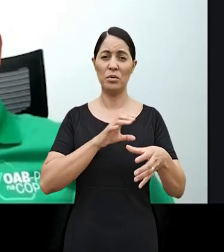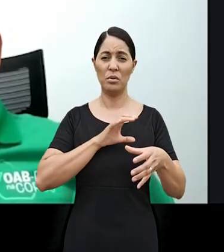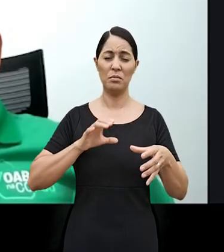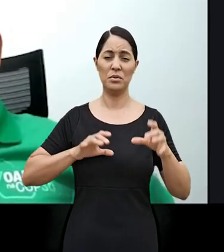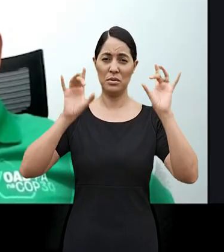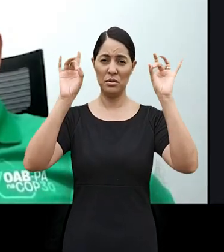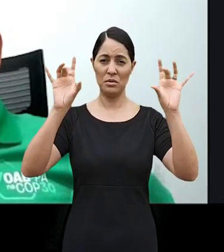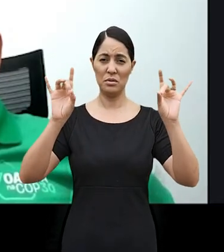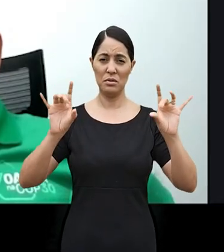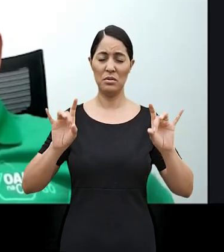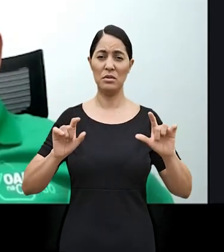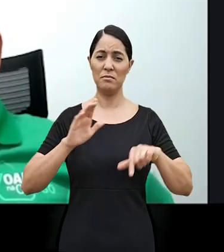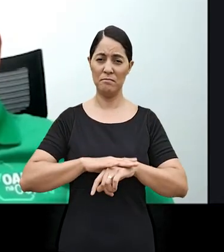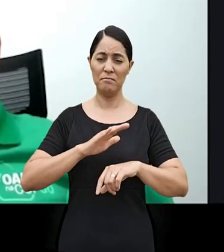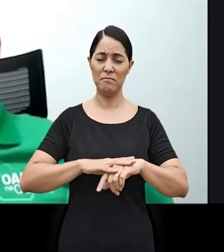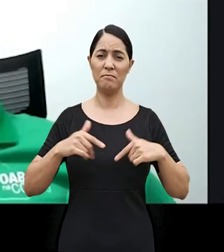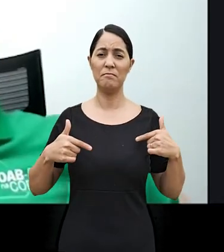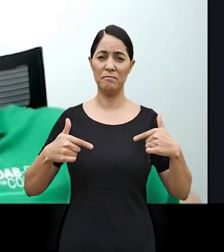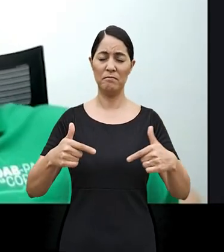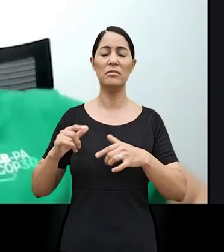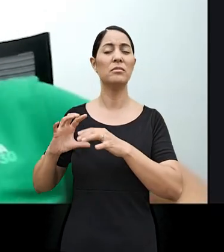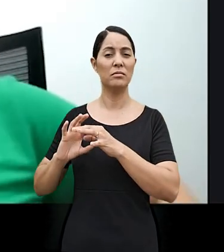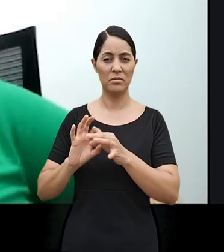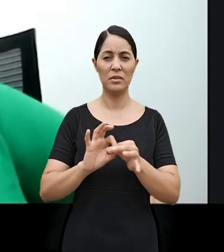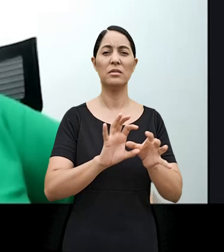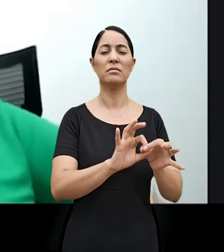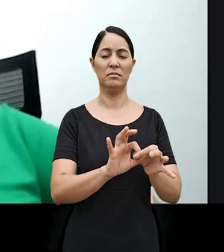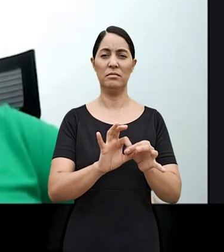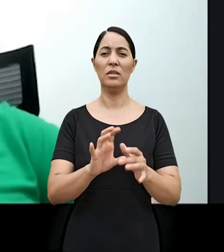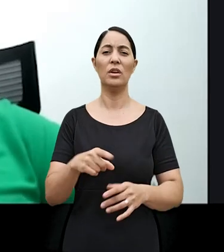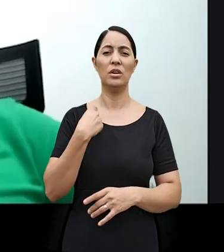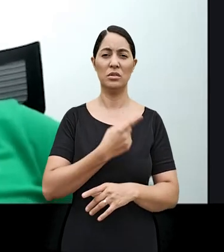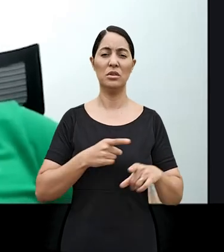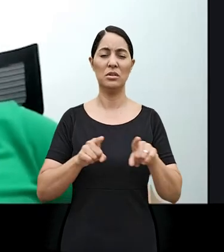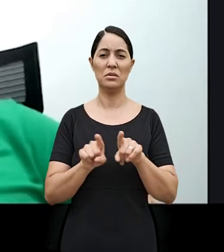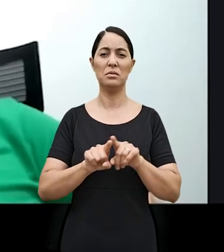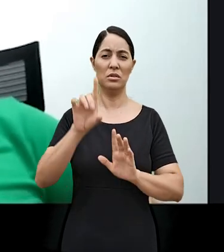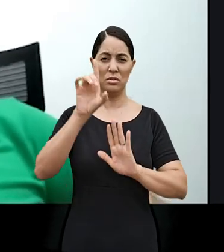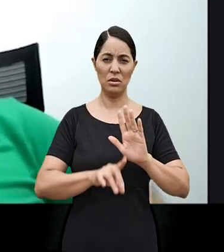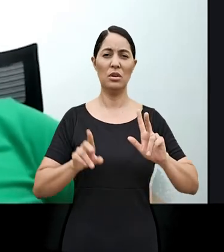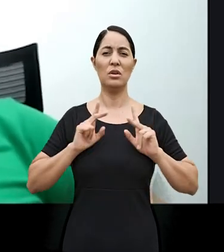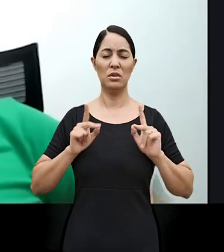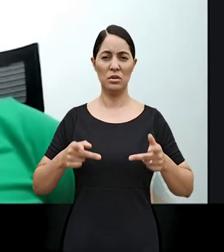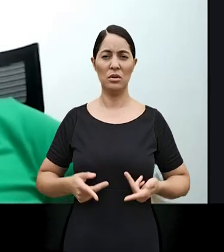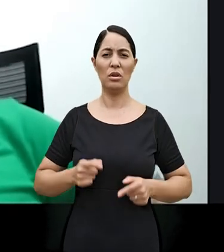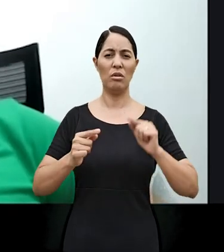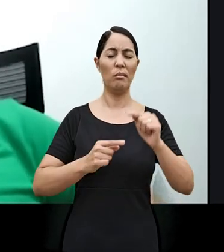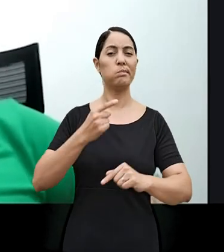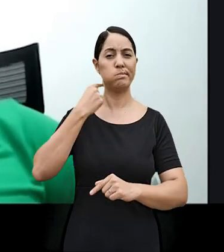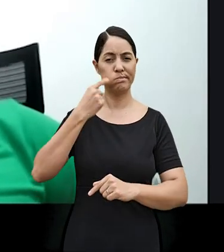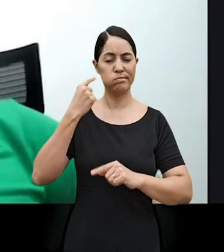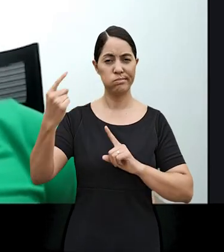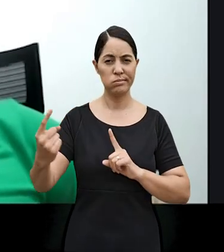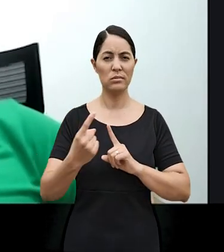Conselho Federal tem atuado exatamente nesse sentido, e também a Comissão Nacional de Direitos Humanos, aproximando a advocacia